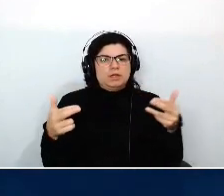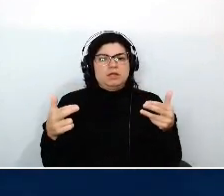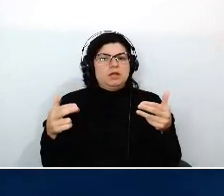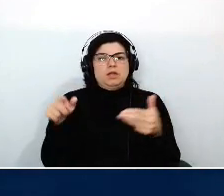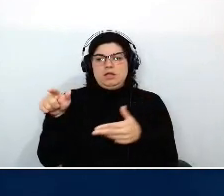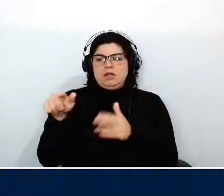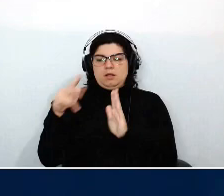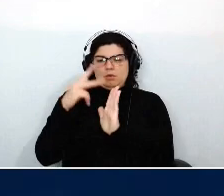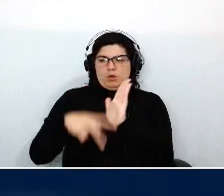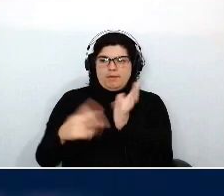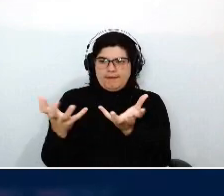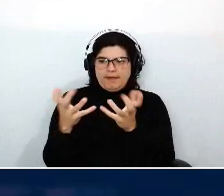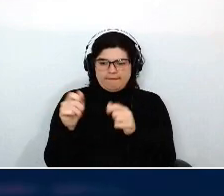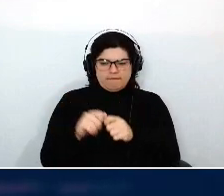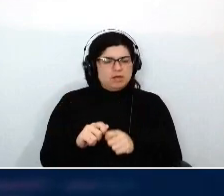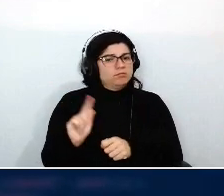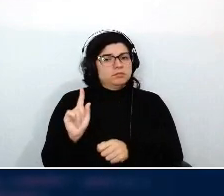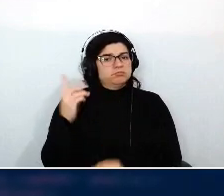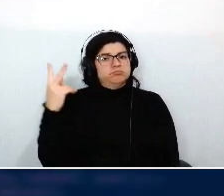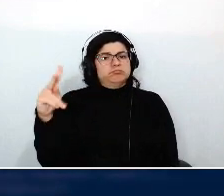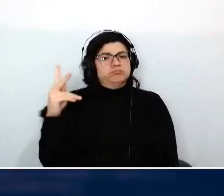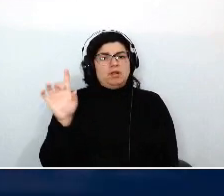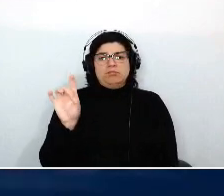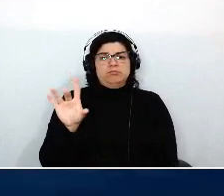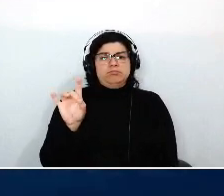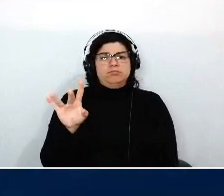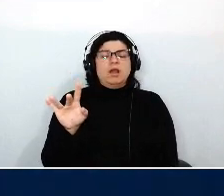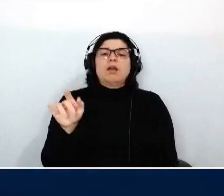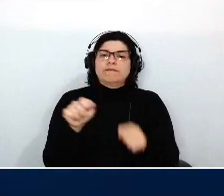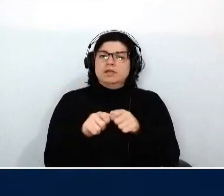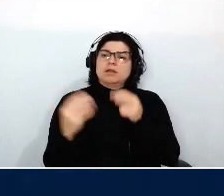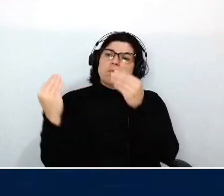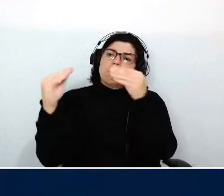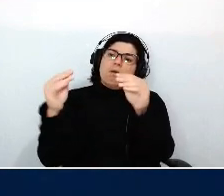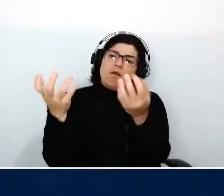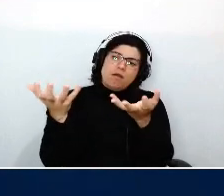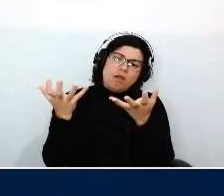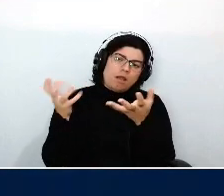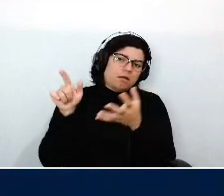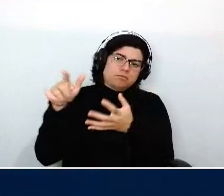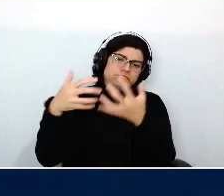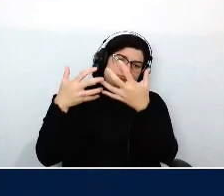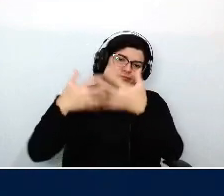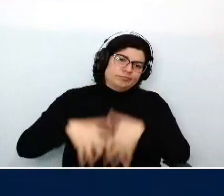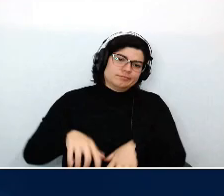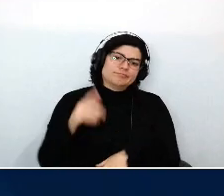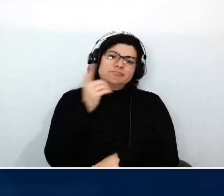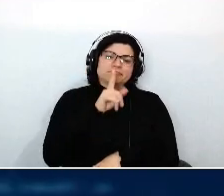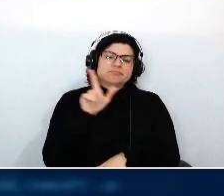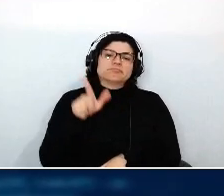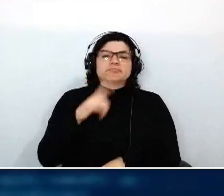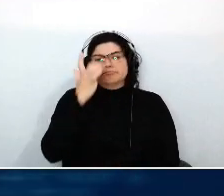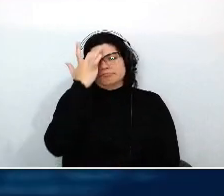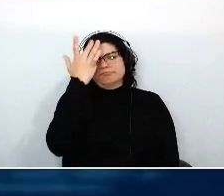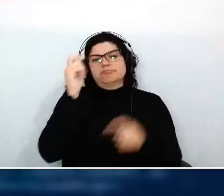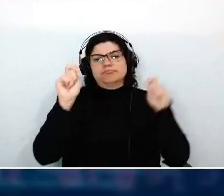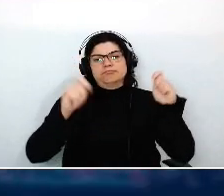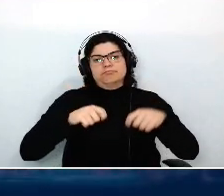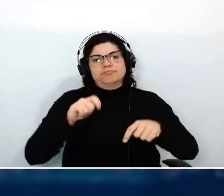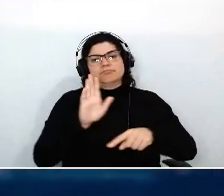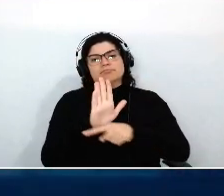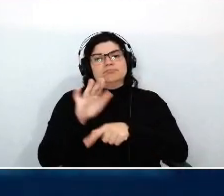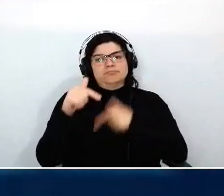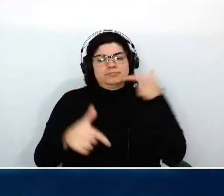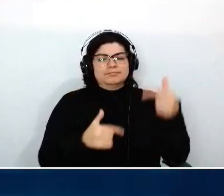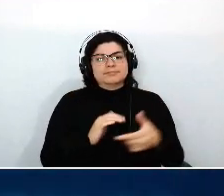ele faça. Ele vai fazer da melhor forma possível. Você declara o que você quer. E ser declarativo é muito legal, facilita muitas coisas. E a gente chega na